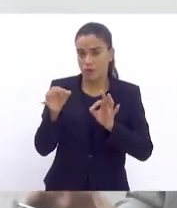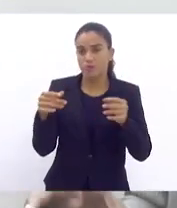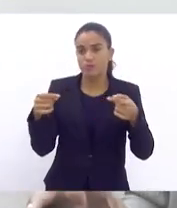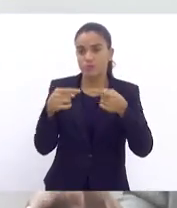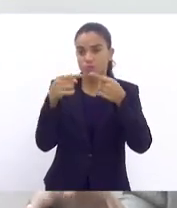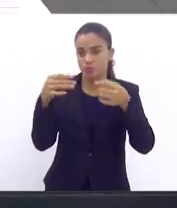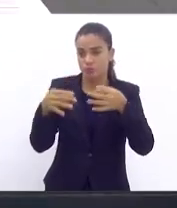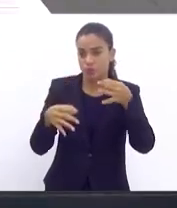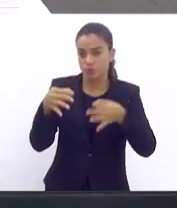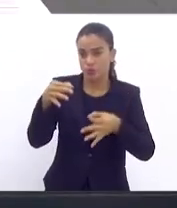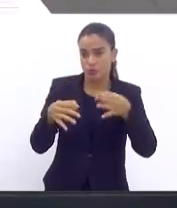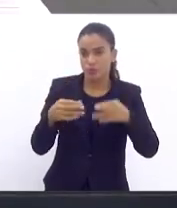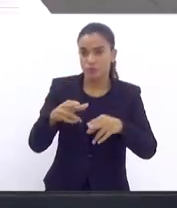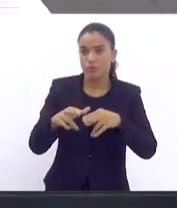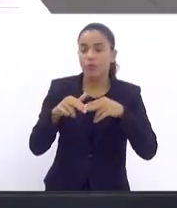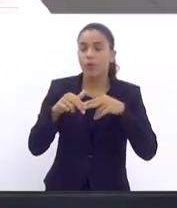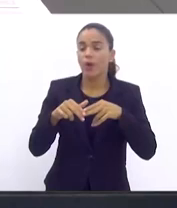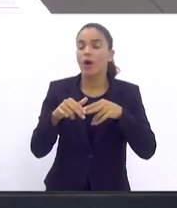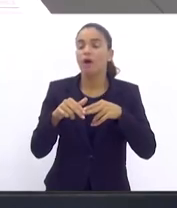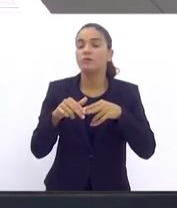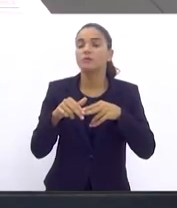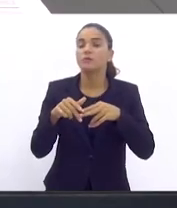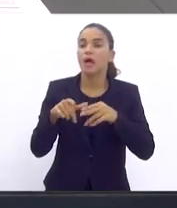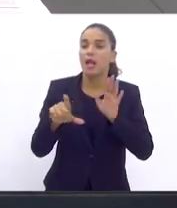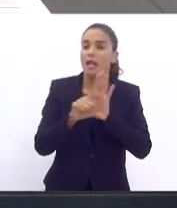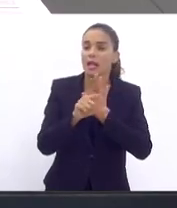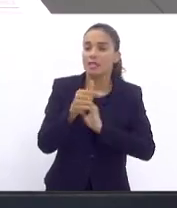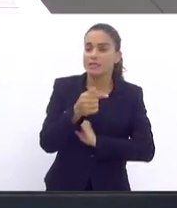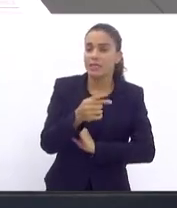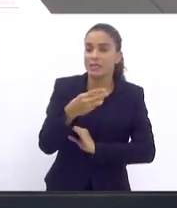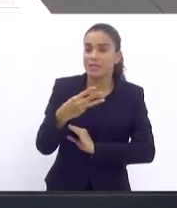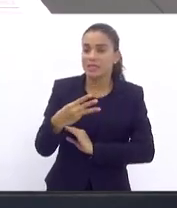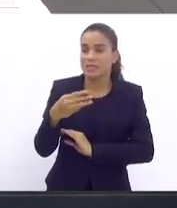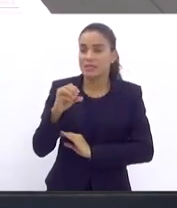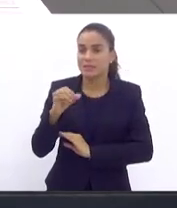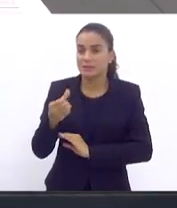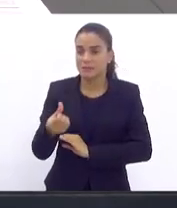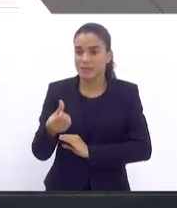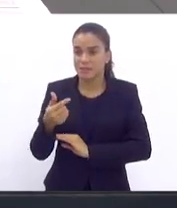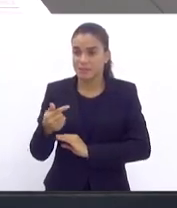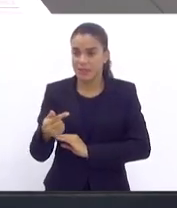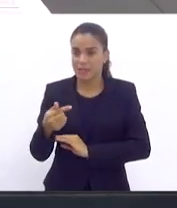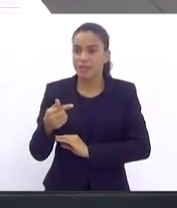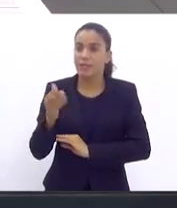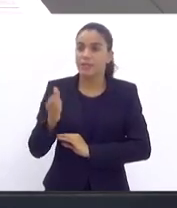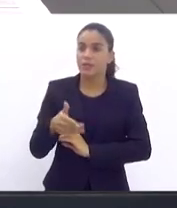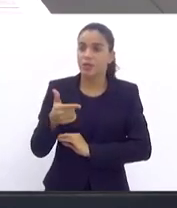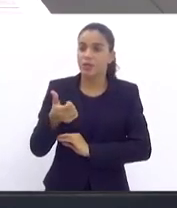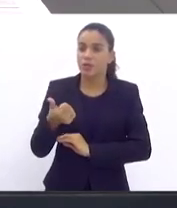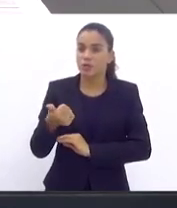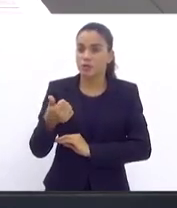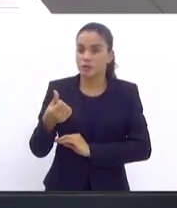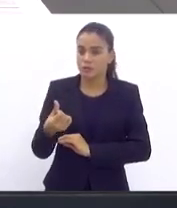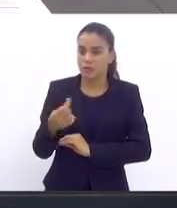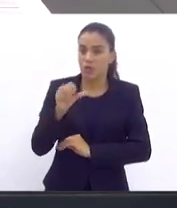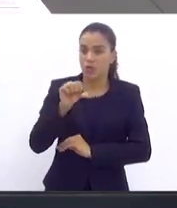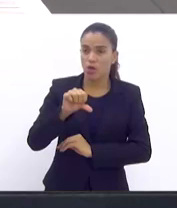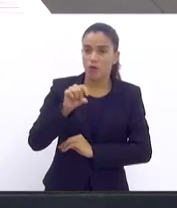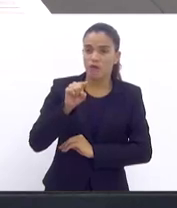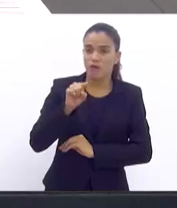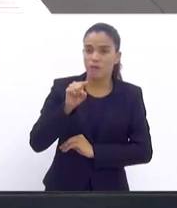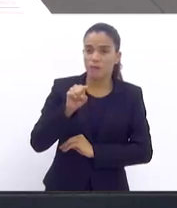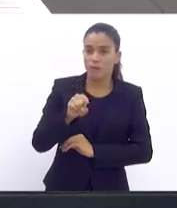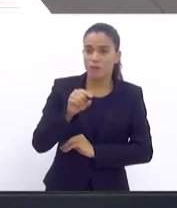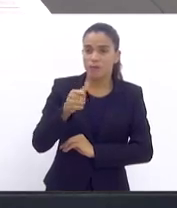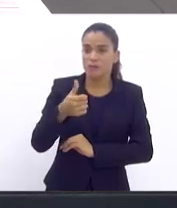com emenda em função da existência da lei 7367 de 2016 e também da lei